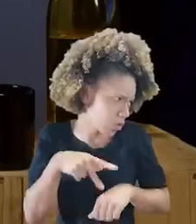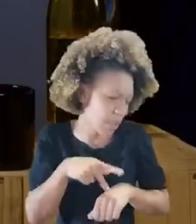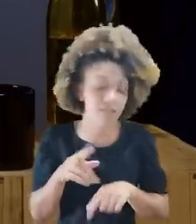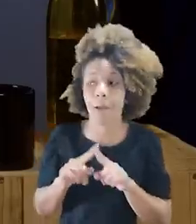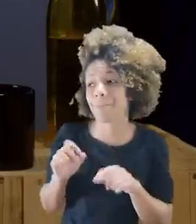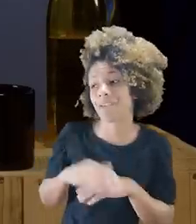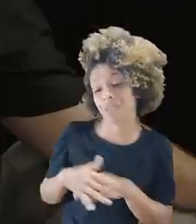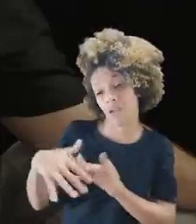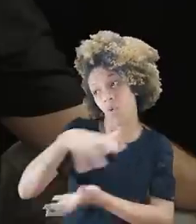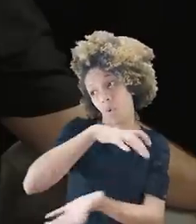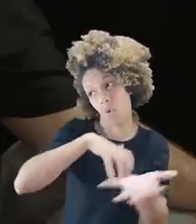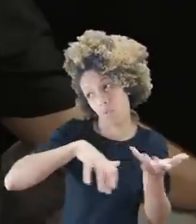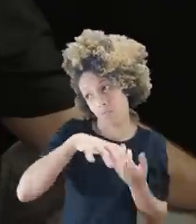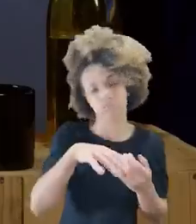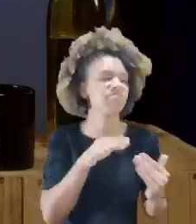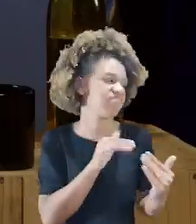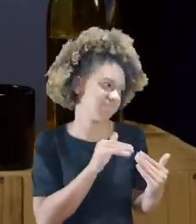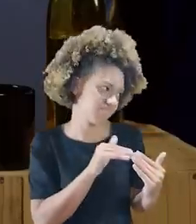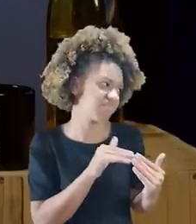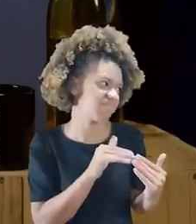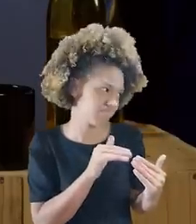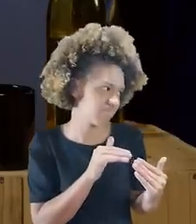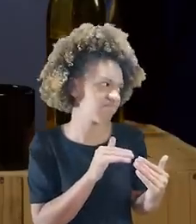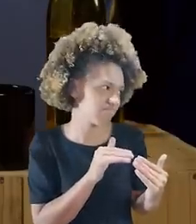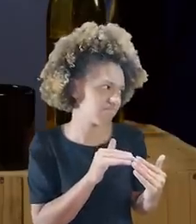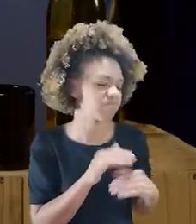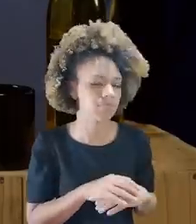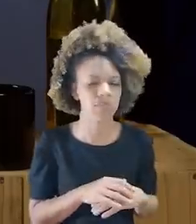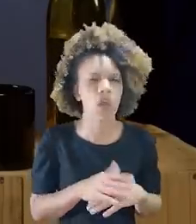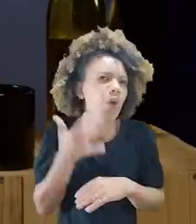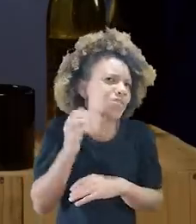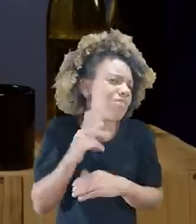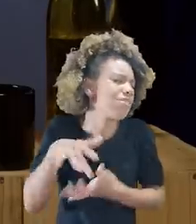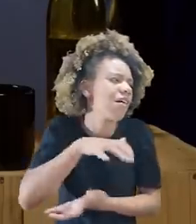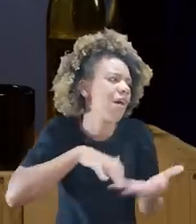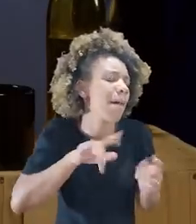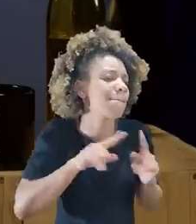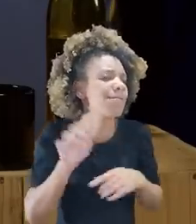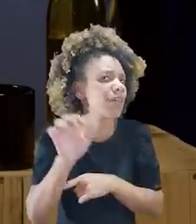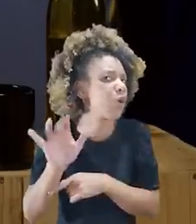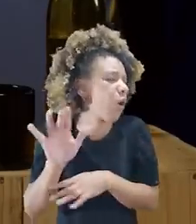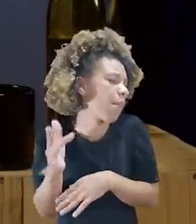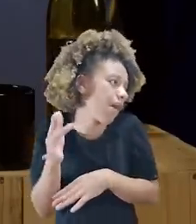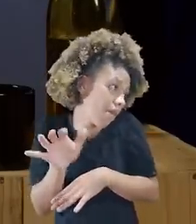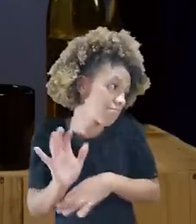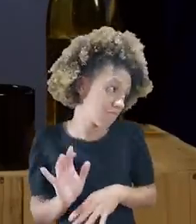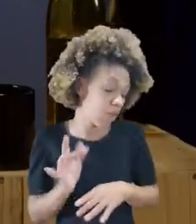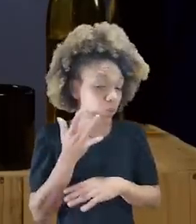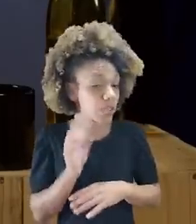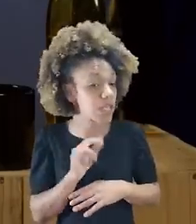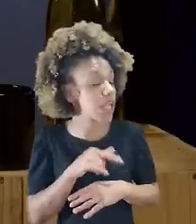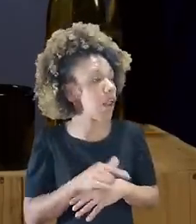pessoas você tá qualquer pessoa do mundo sete pessoas então assim eu acredito muito nisso e isso é o que me sustenta então assim meus sonhos meus